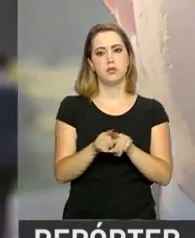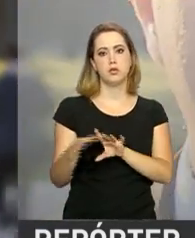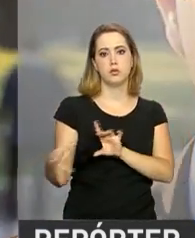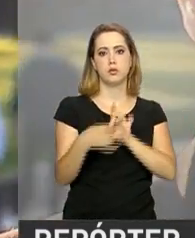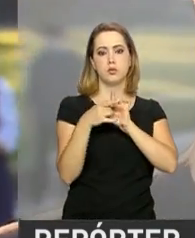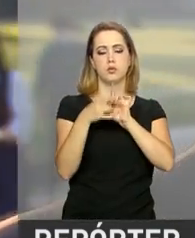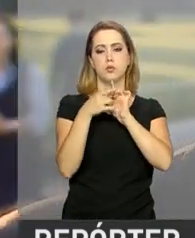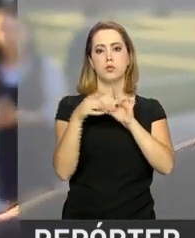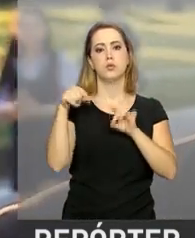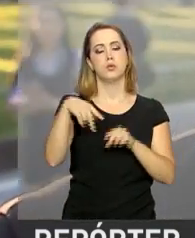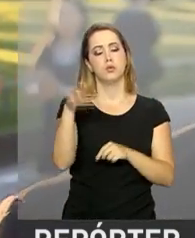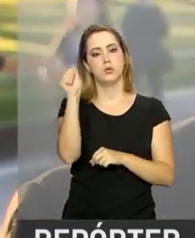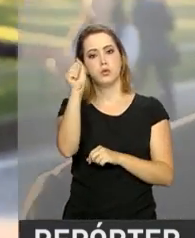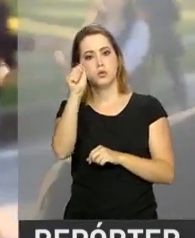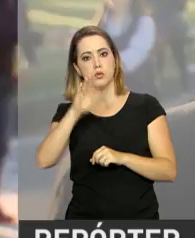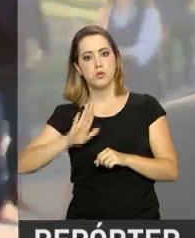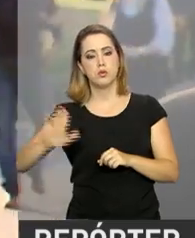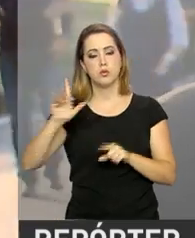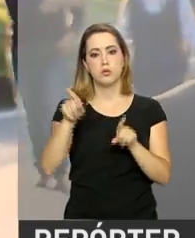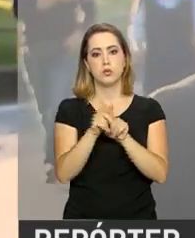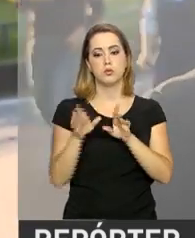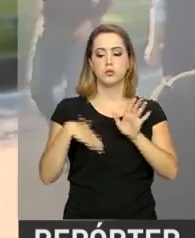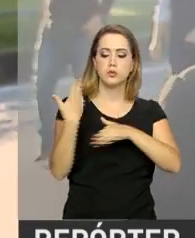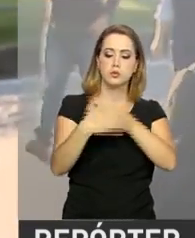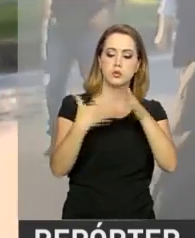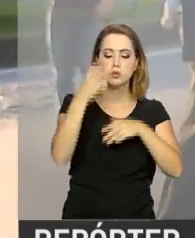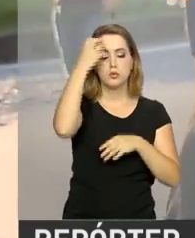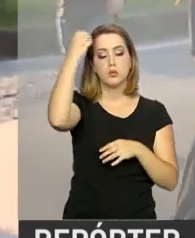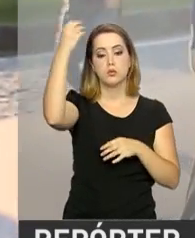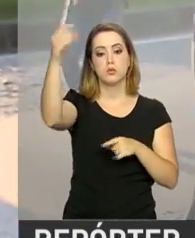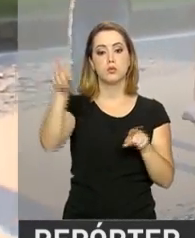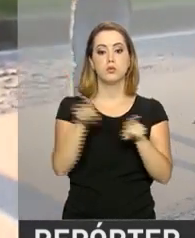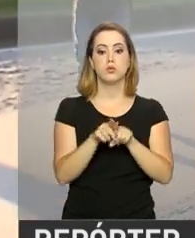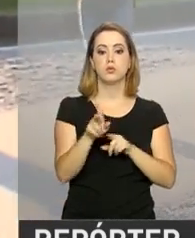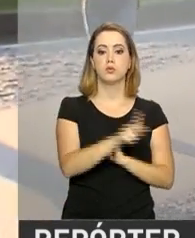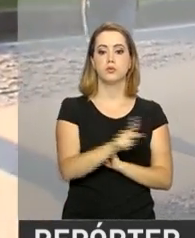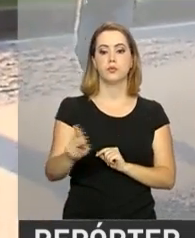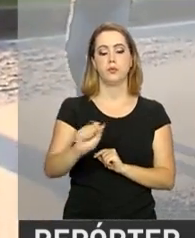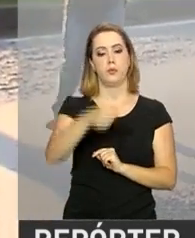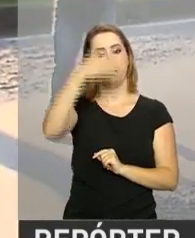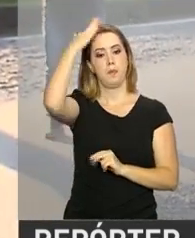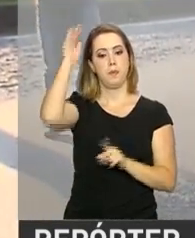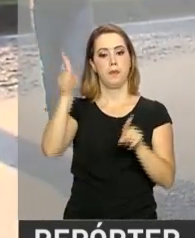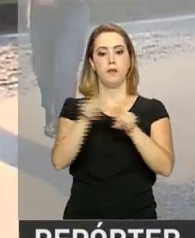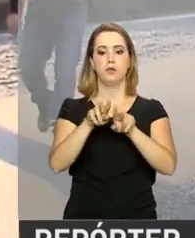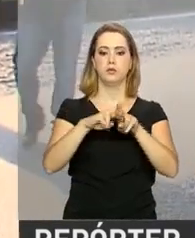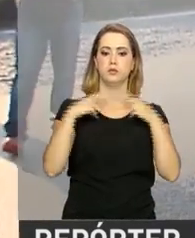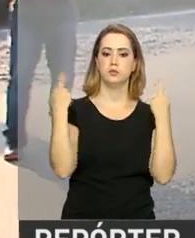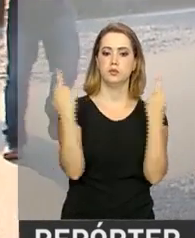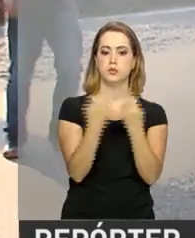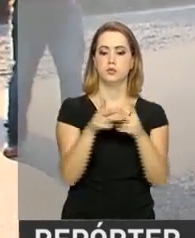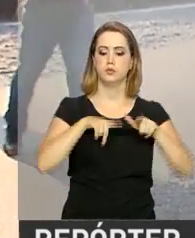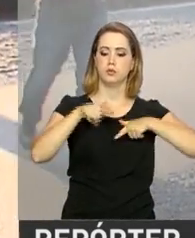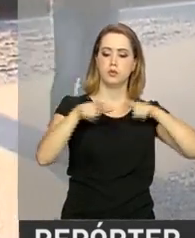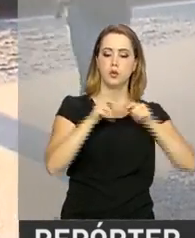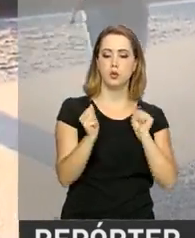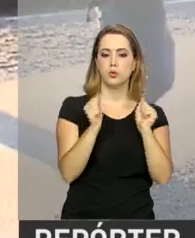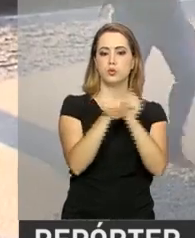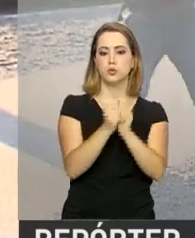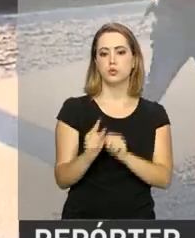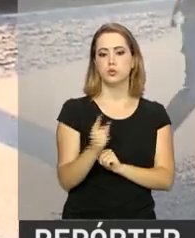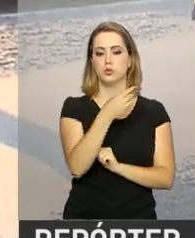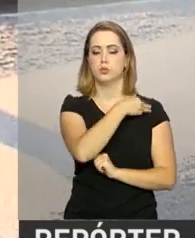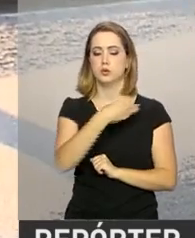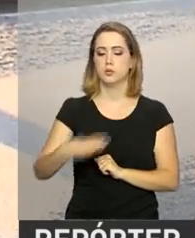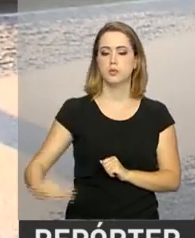pessoas no país asiático ao longo da viagem o presidente também vai ter uma reunião de trabalho com o primeiro-ministro japonês